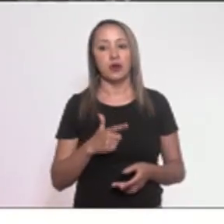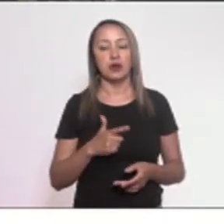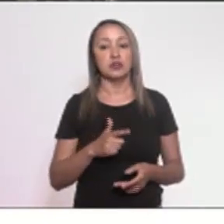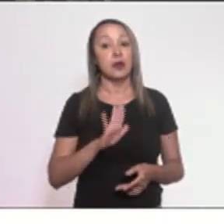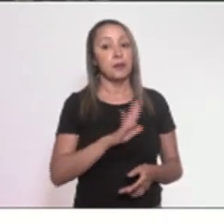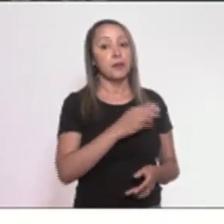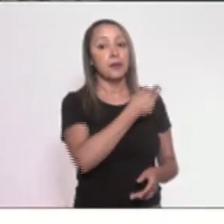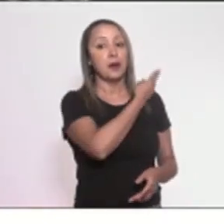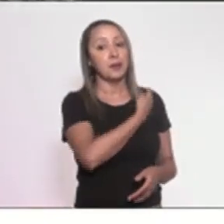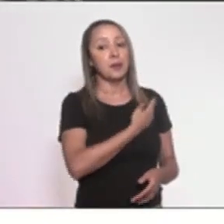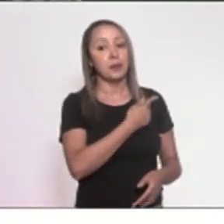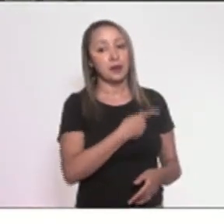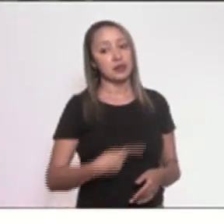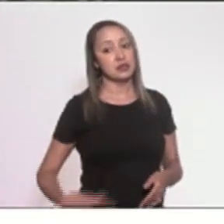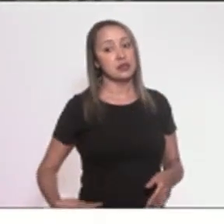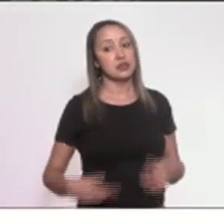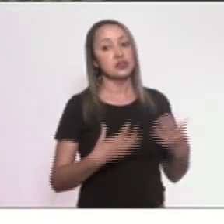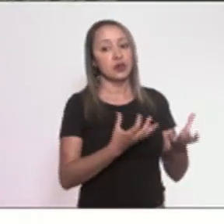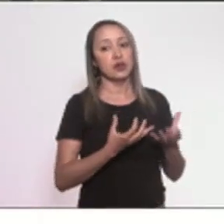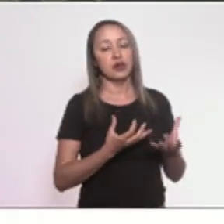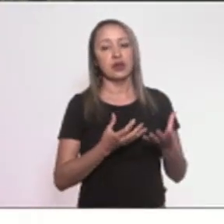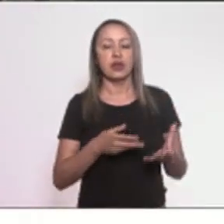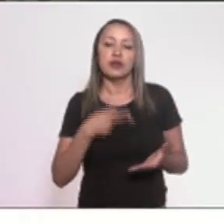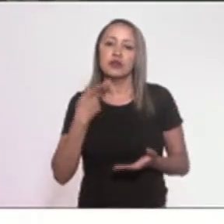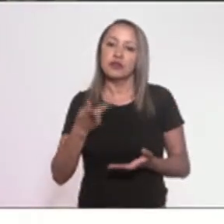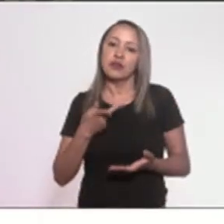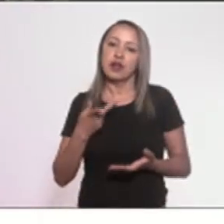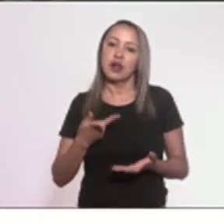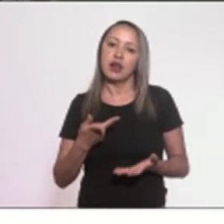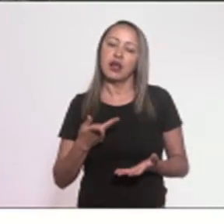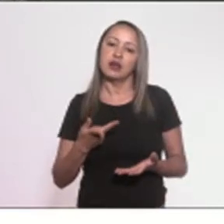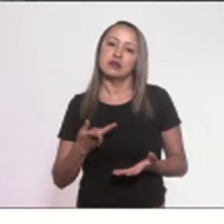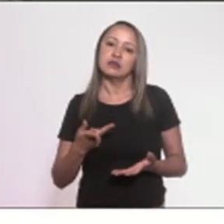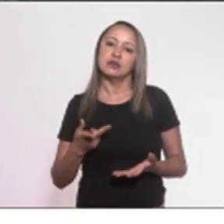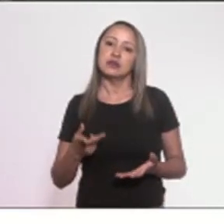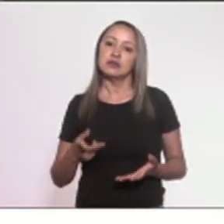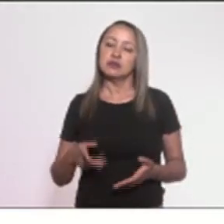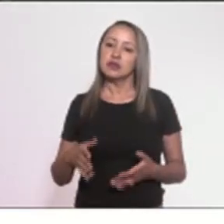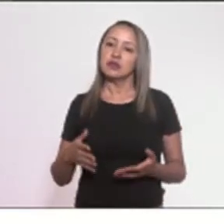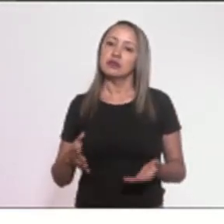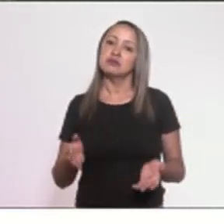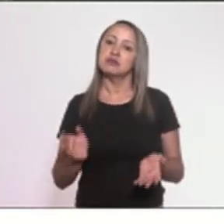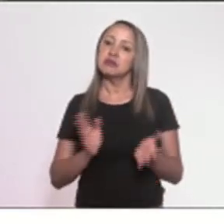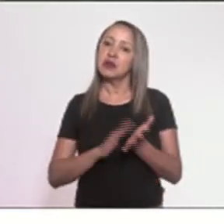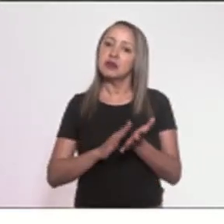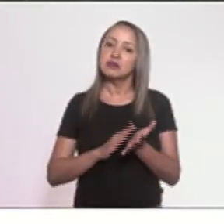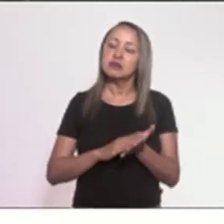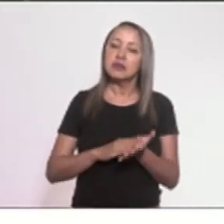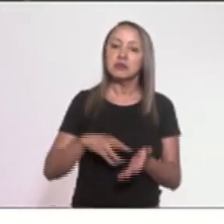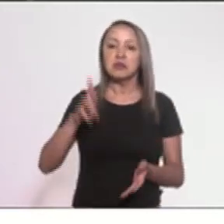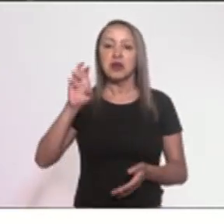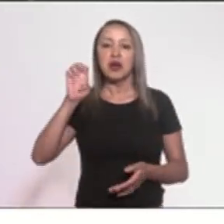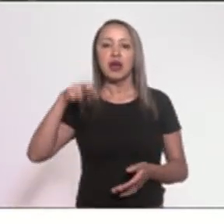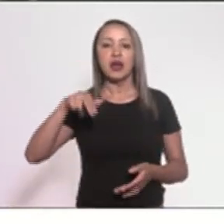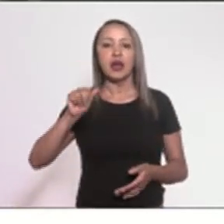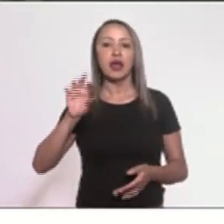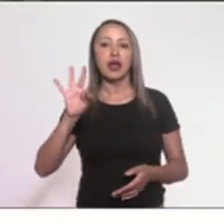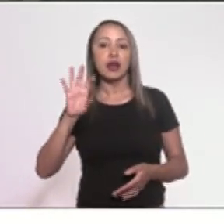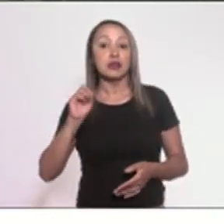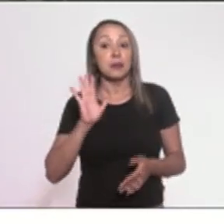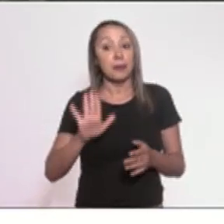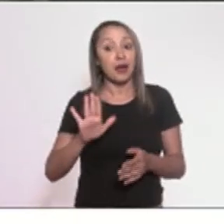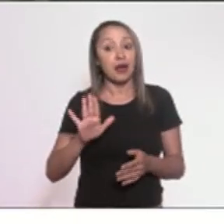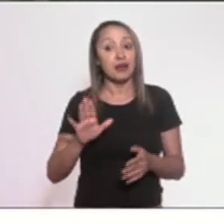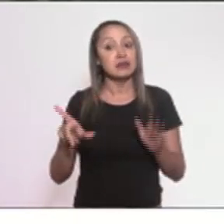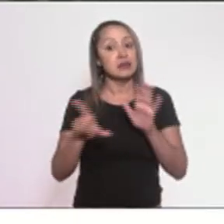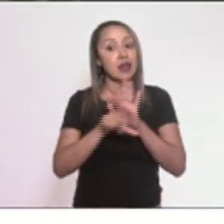quero primeiro externar minha admiração pelo deputado Renato Cozzolino, mas a lei dele. Ele trata